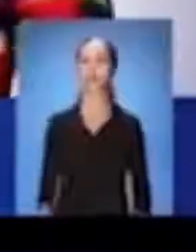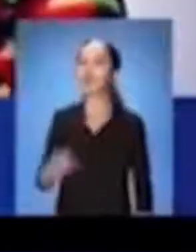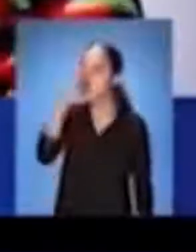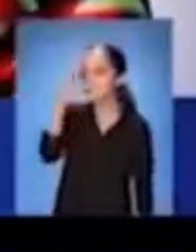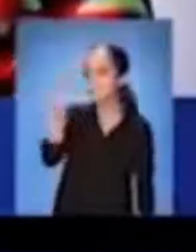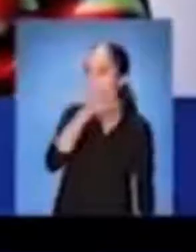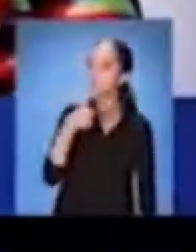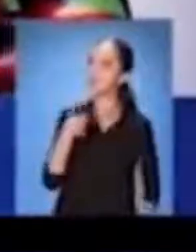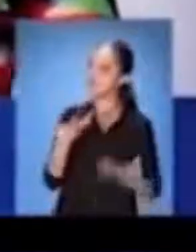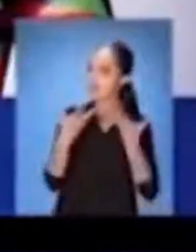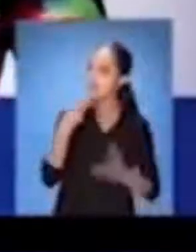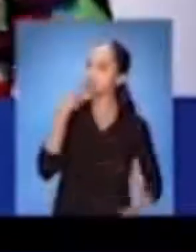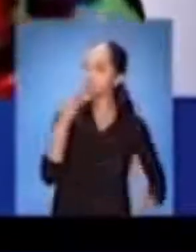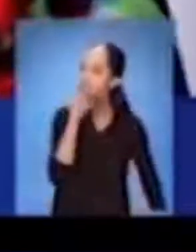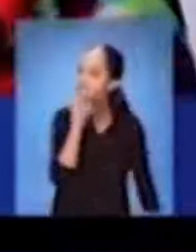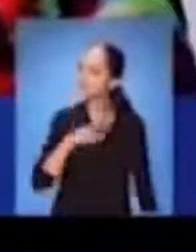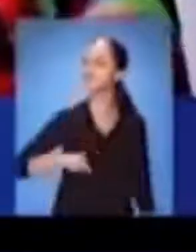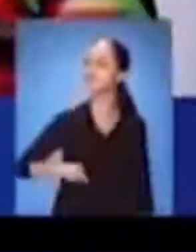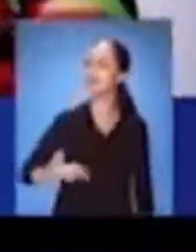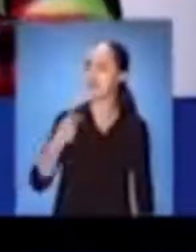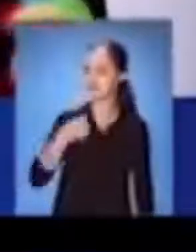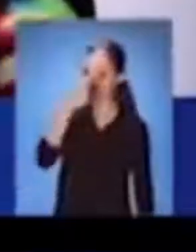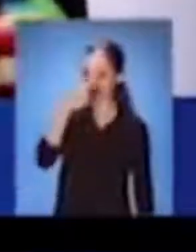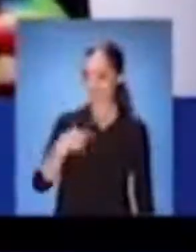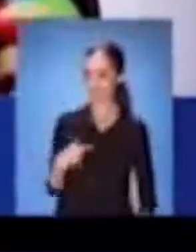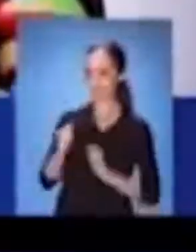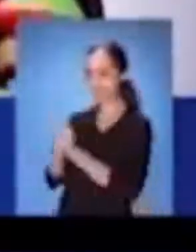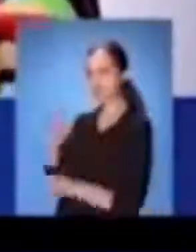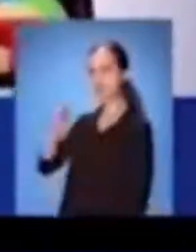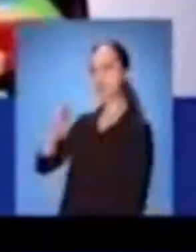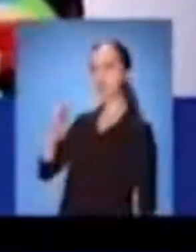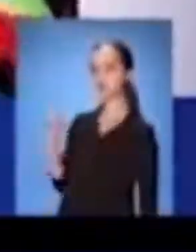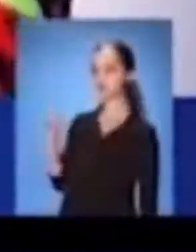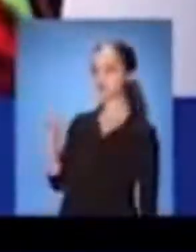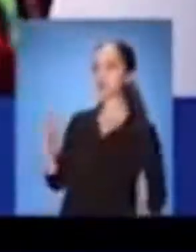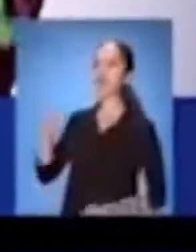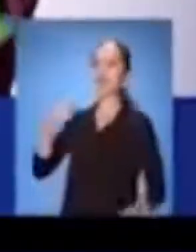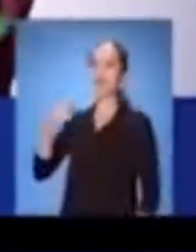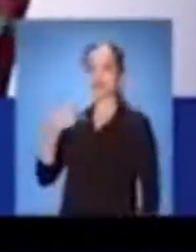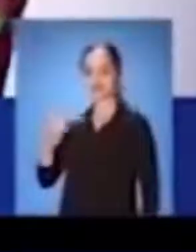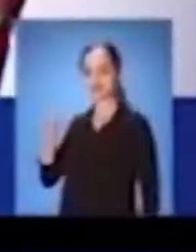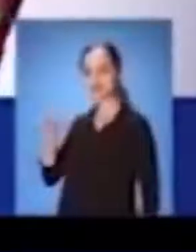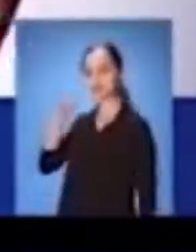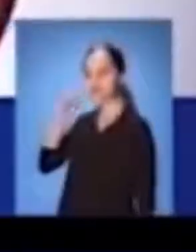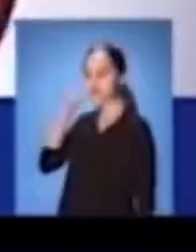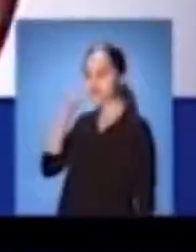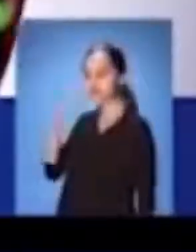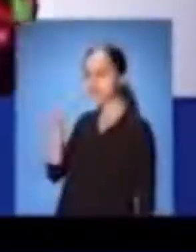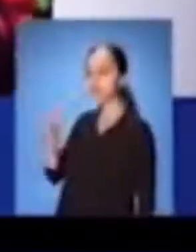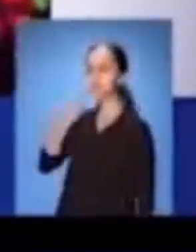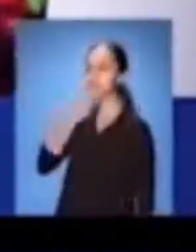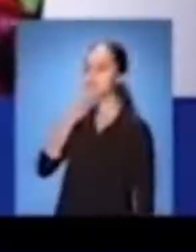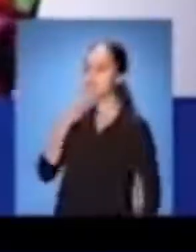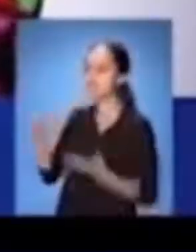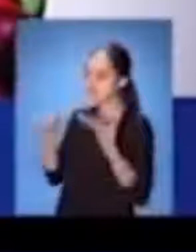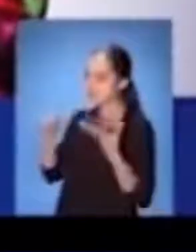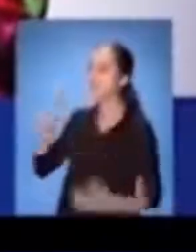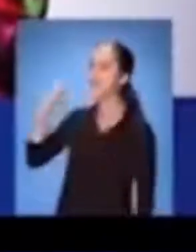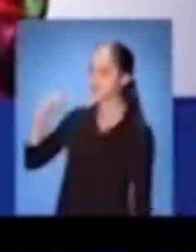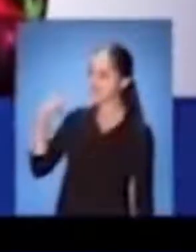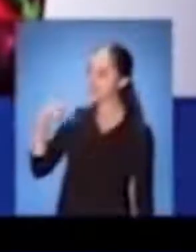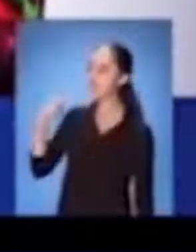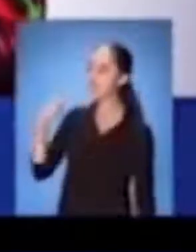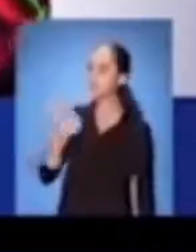melhorar. Pessoal, eu gostaria de falar um negócio pra vocês. Eu estou aqui com o Bubu e esse menino aqui. Ele quer